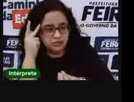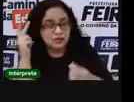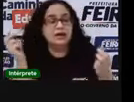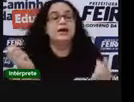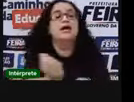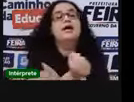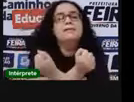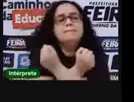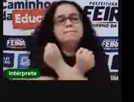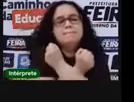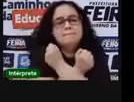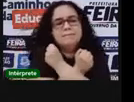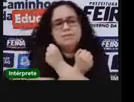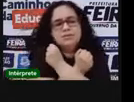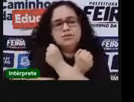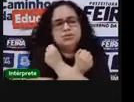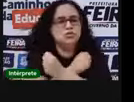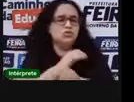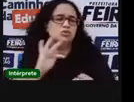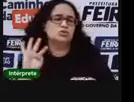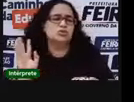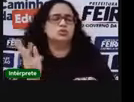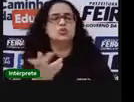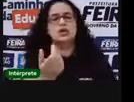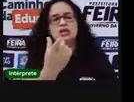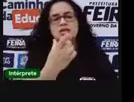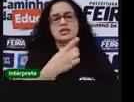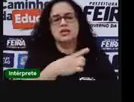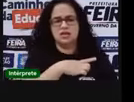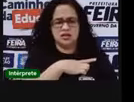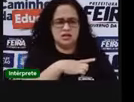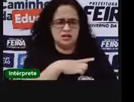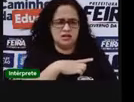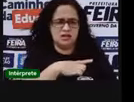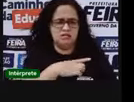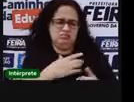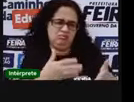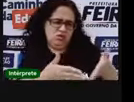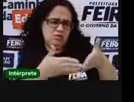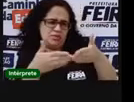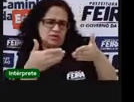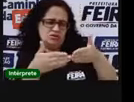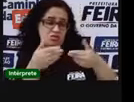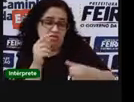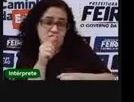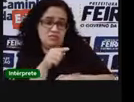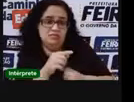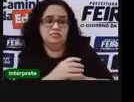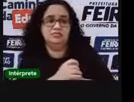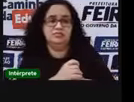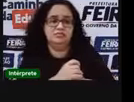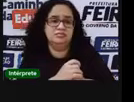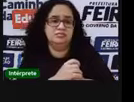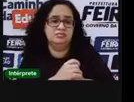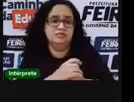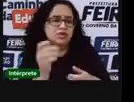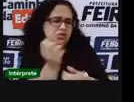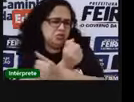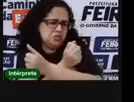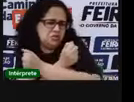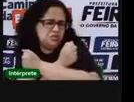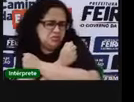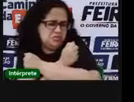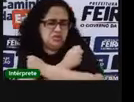abraça o outro com tudo que o outro tem. A gente não pede assim, olhe, na hora do abraço, né?